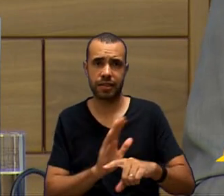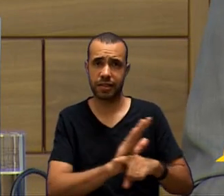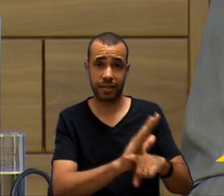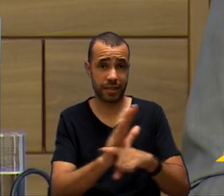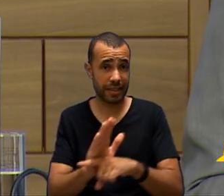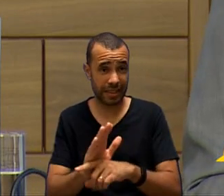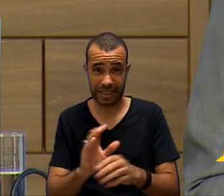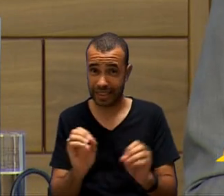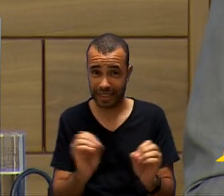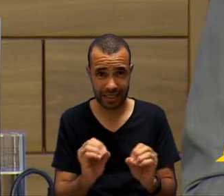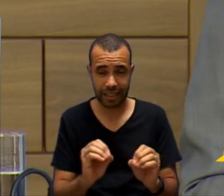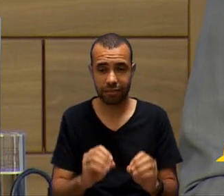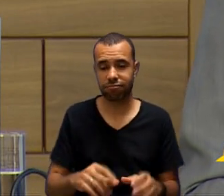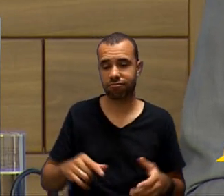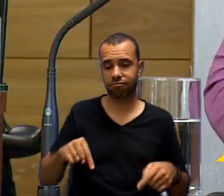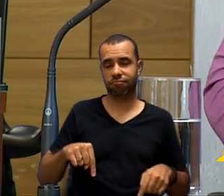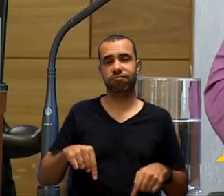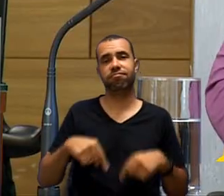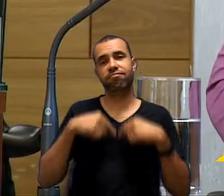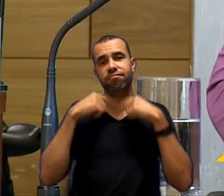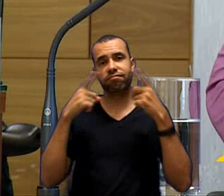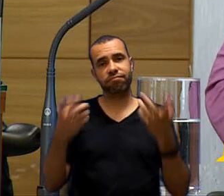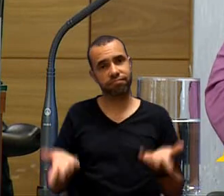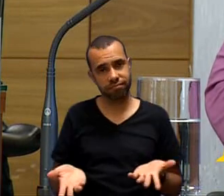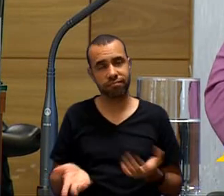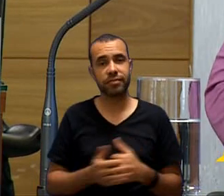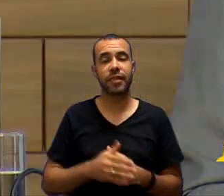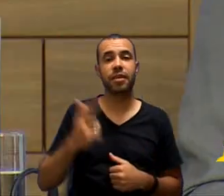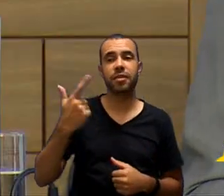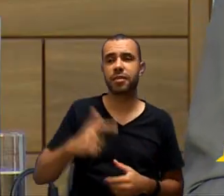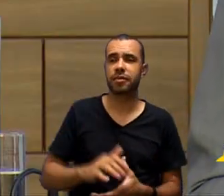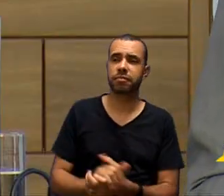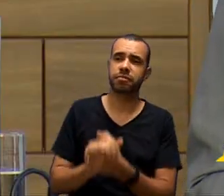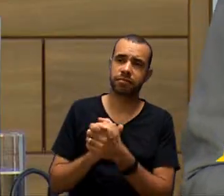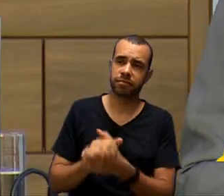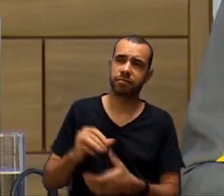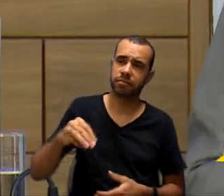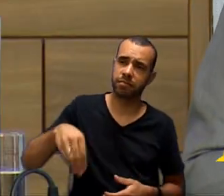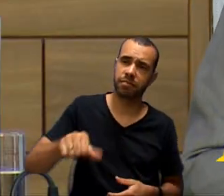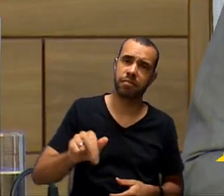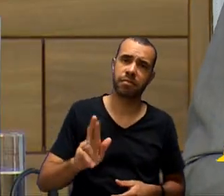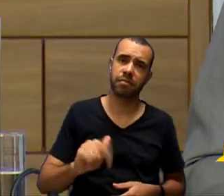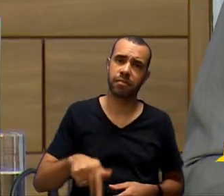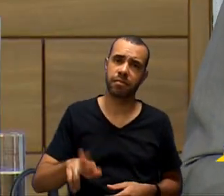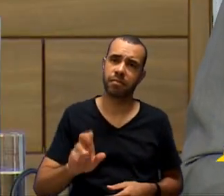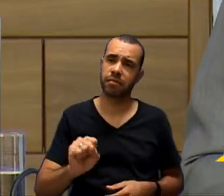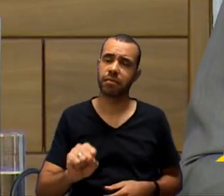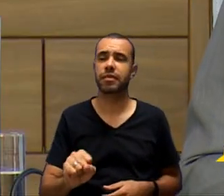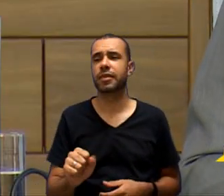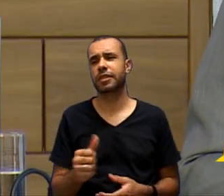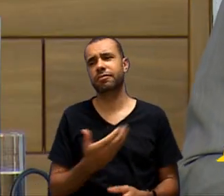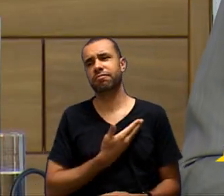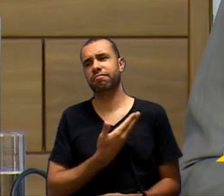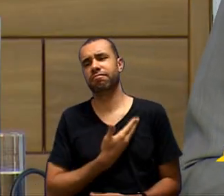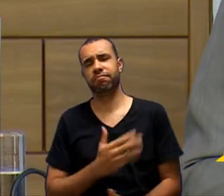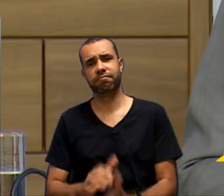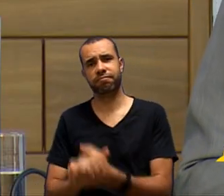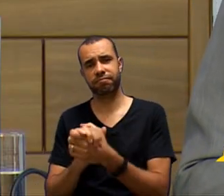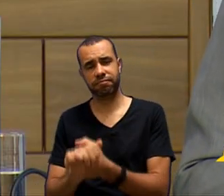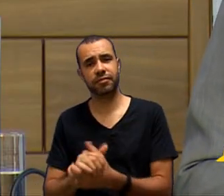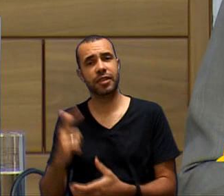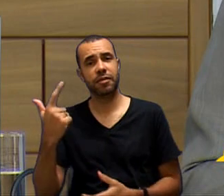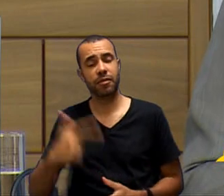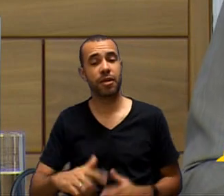Paulo Marquês, meu amigo, presidente da Escola do Legislativo, no qual cumprimento todos os servidores da Escola